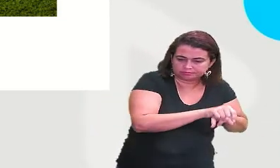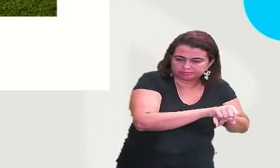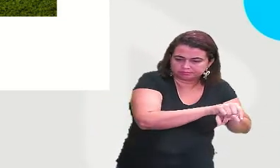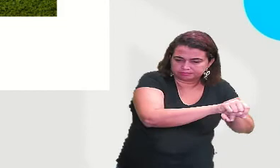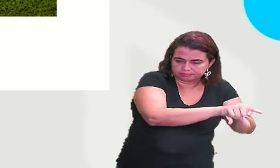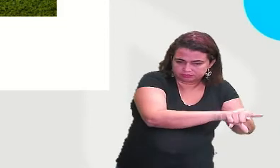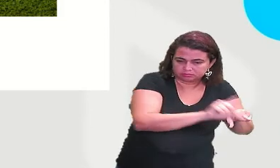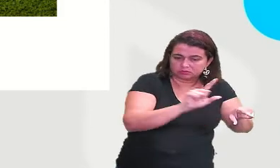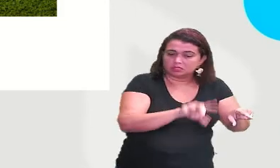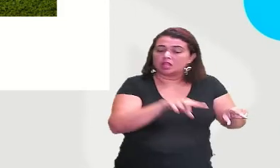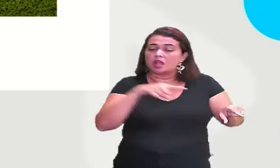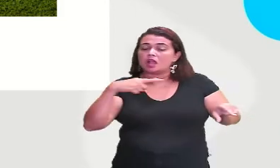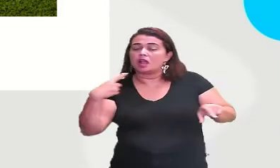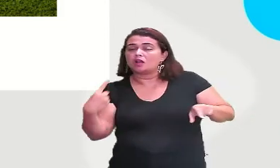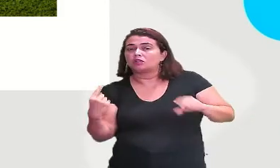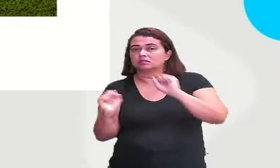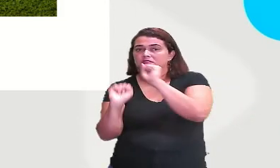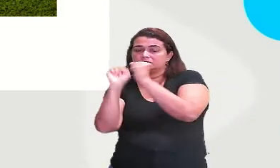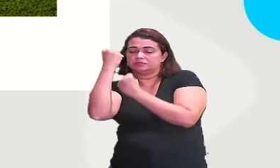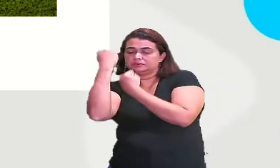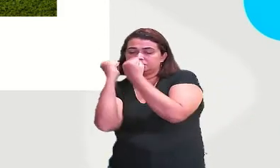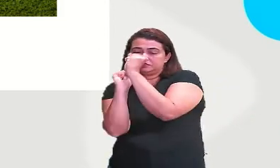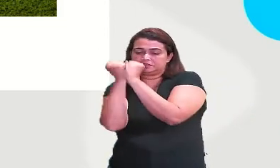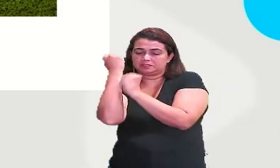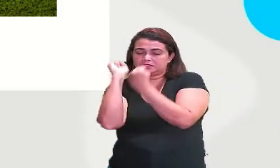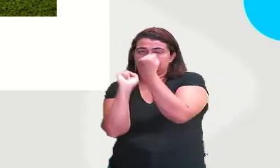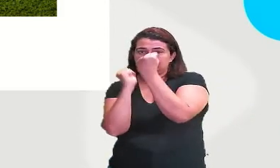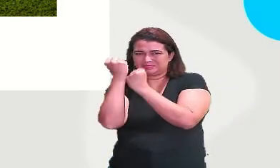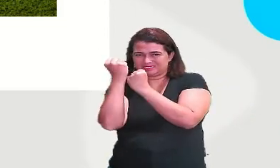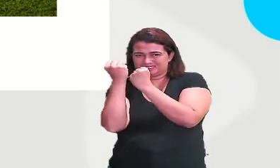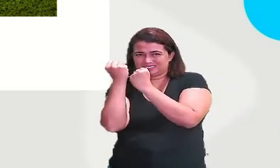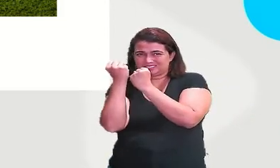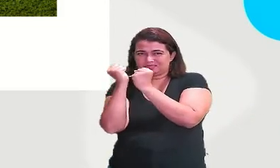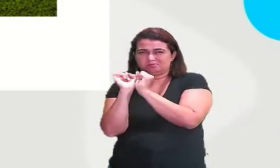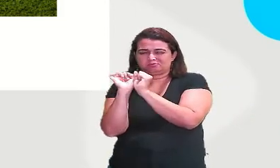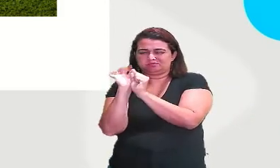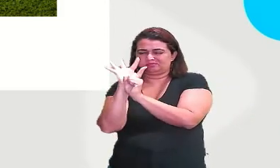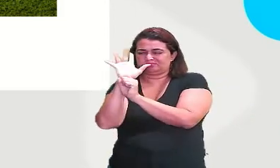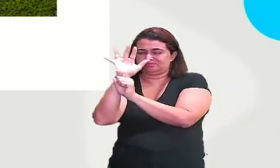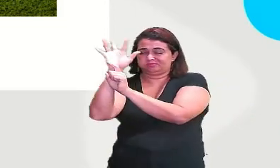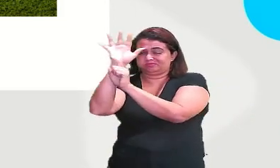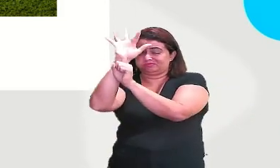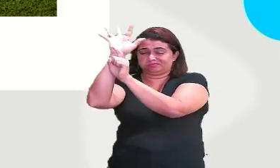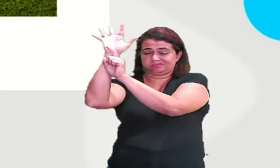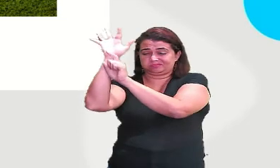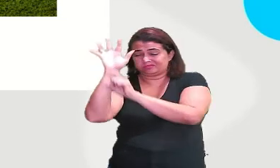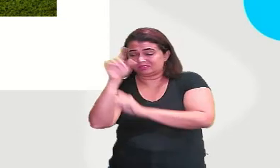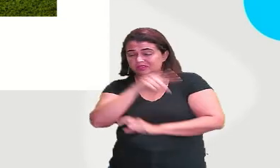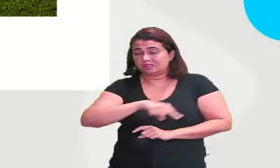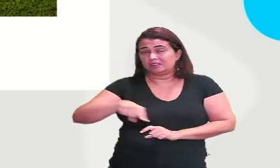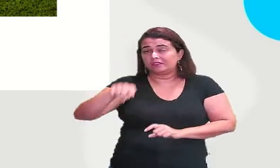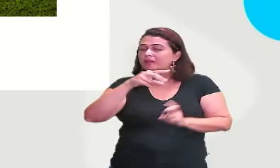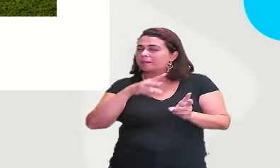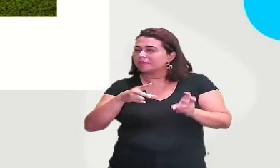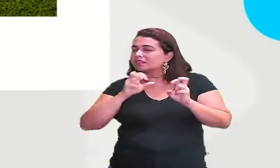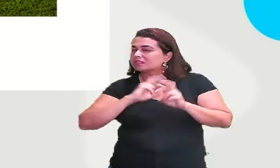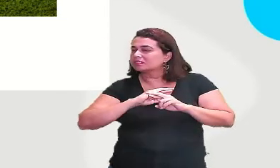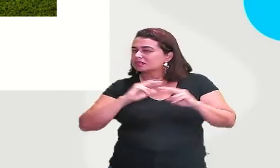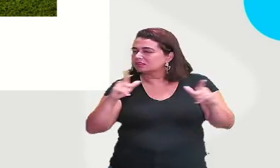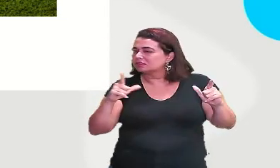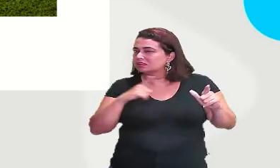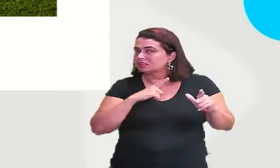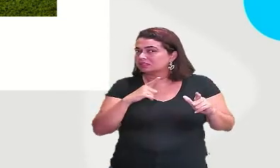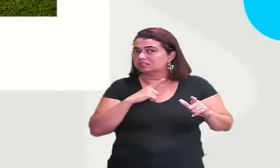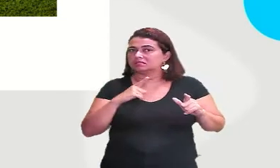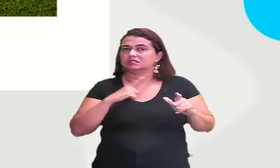fábricas. Sempre você vai ver esse tipo de diferença, tá certo? Em determinadas zonas rurais. Porém,